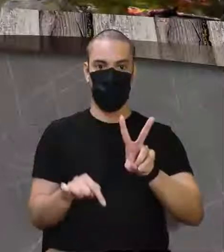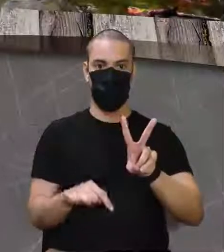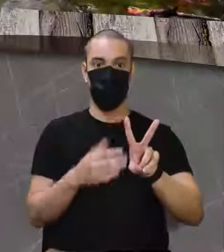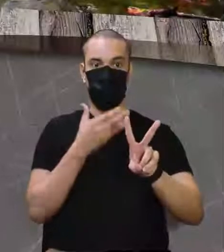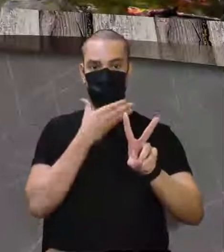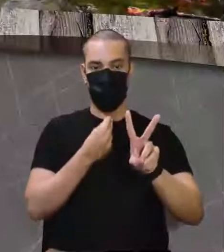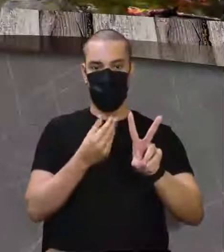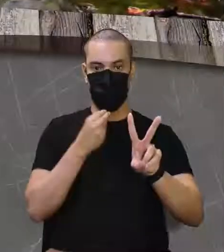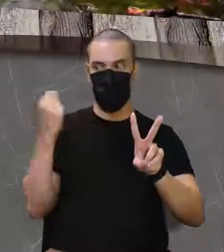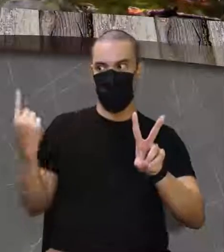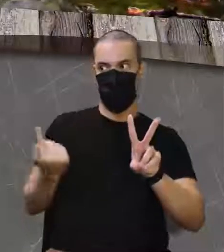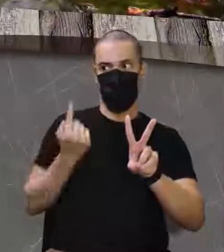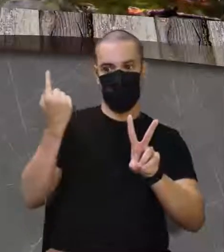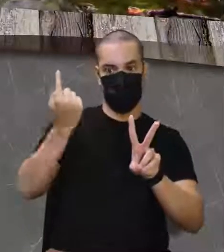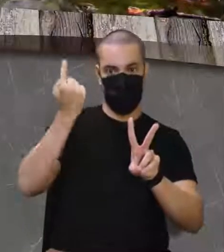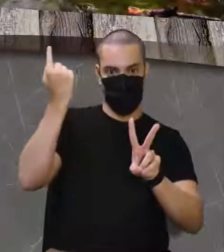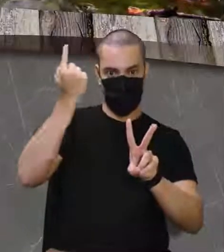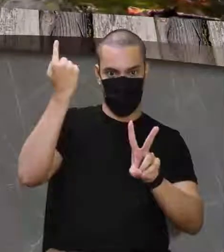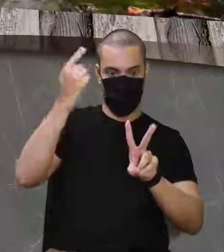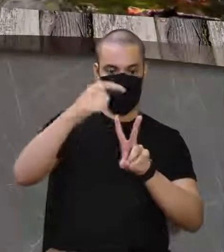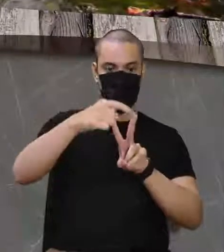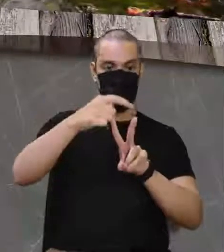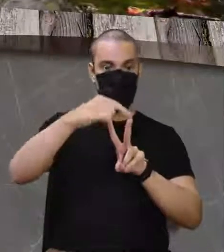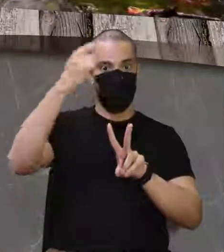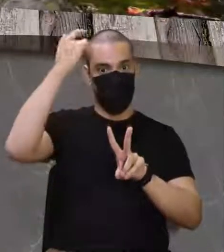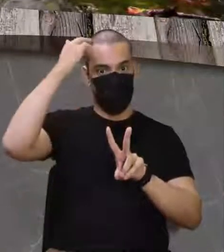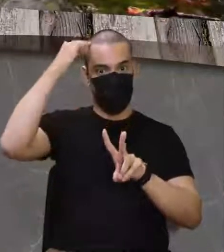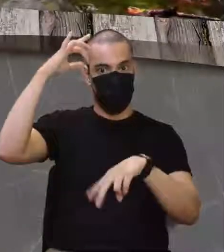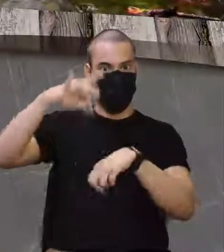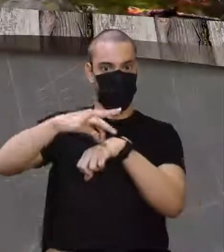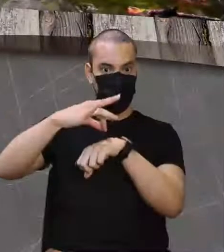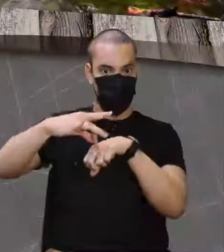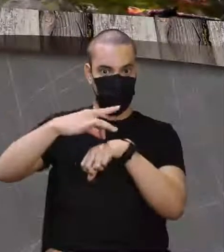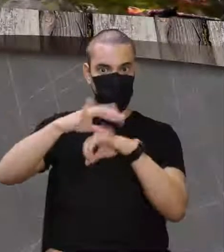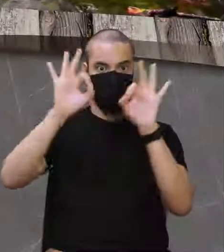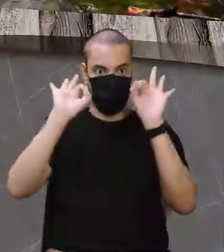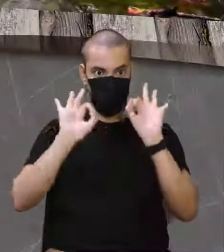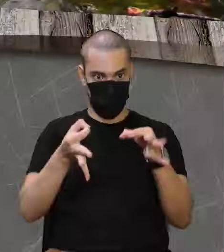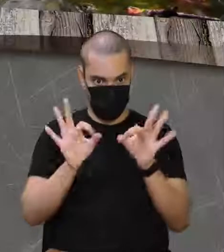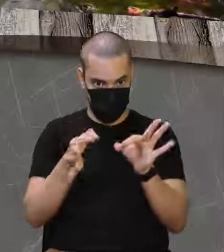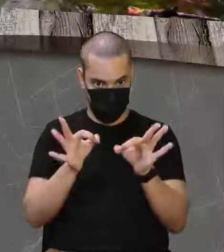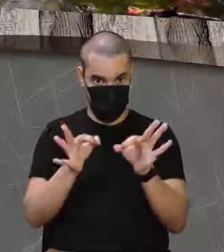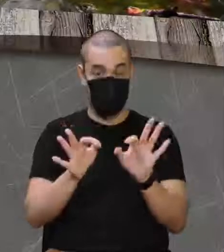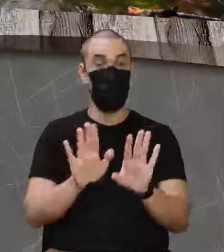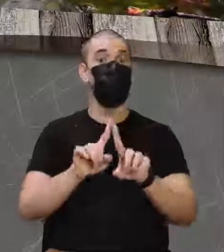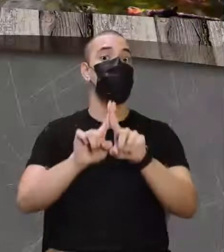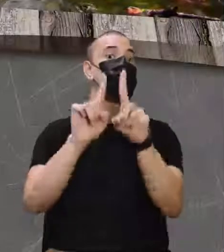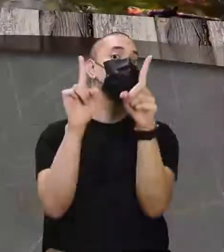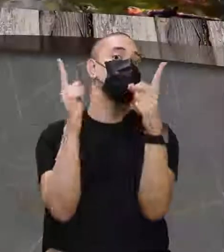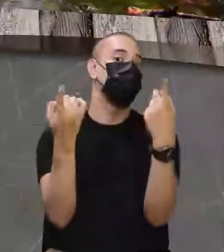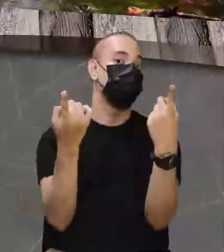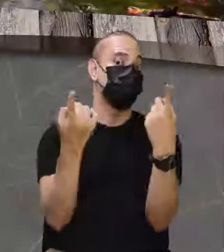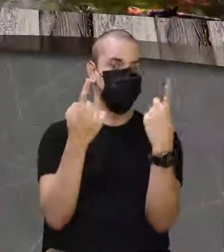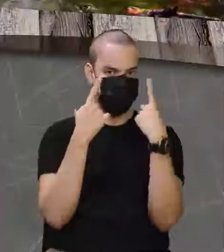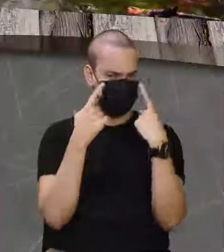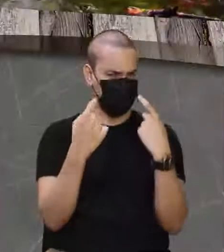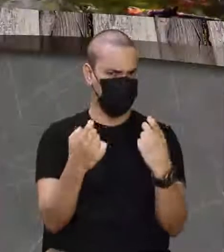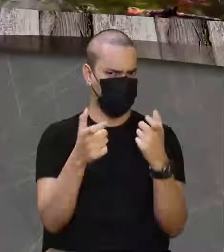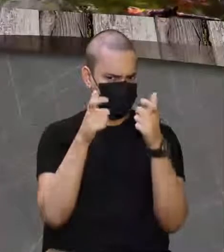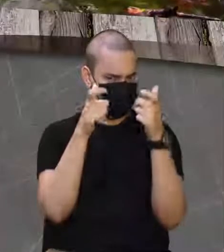cara alto, cabelo preto, tá? Mas, olha que